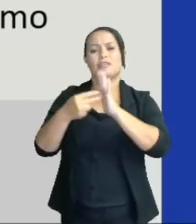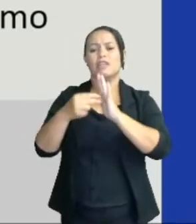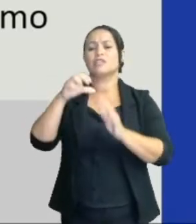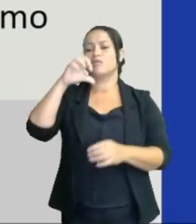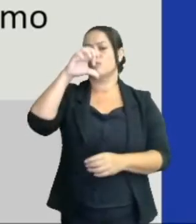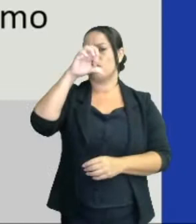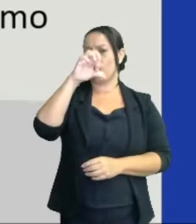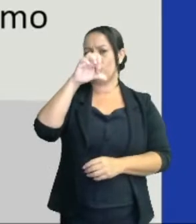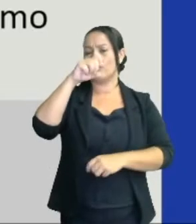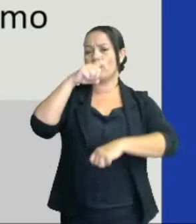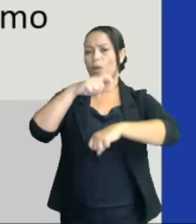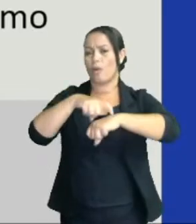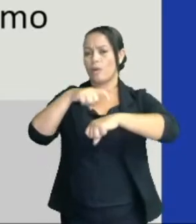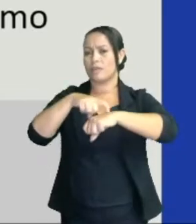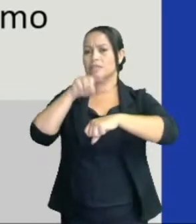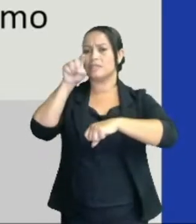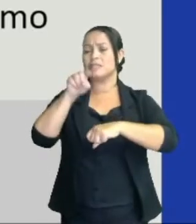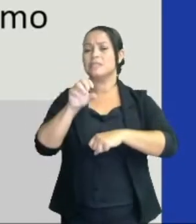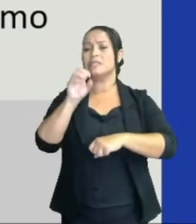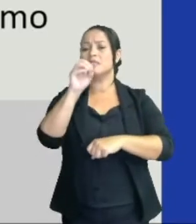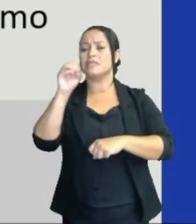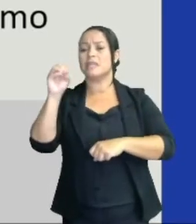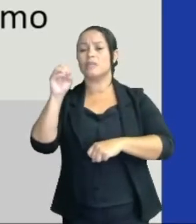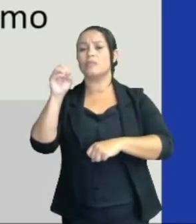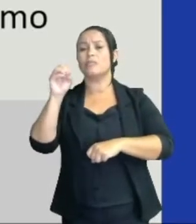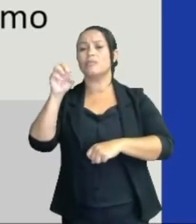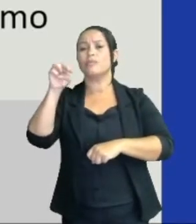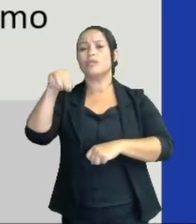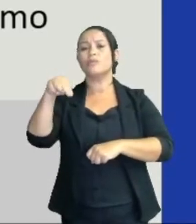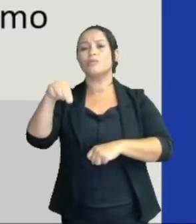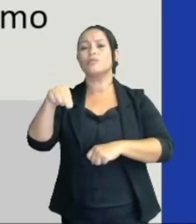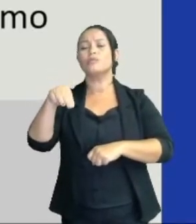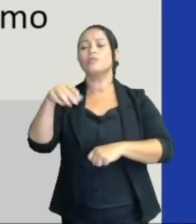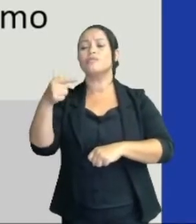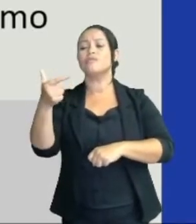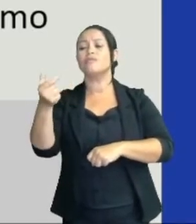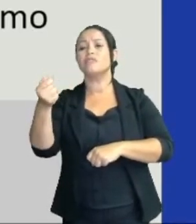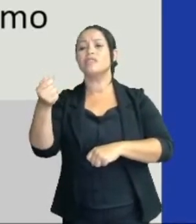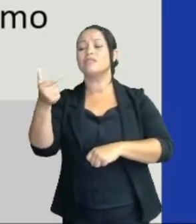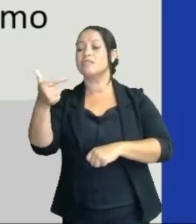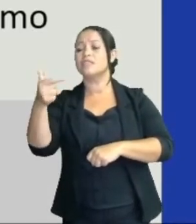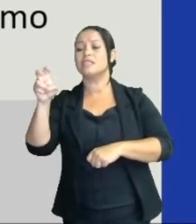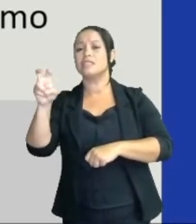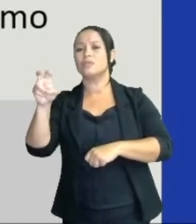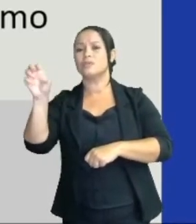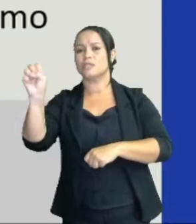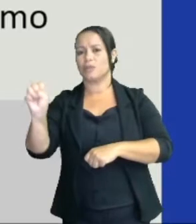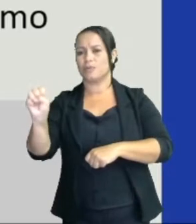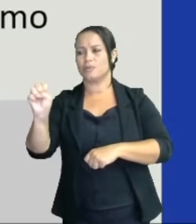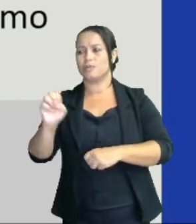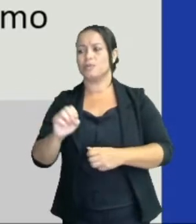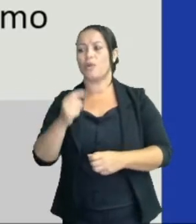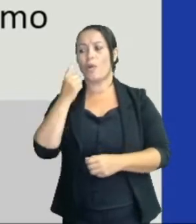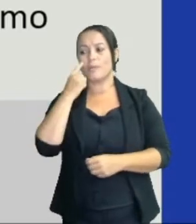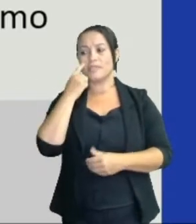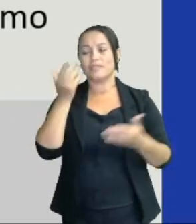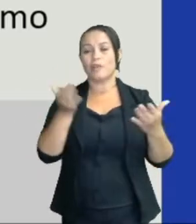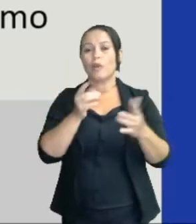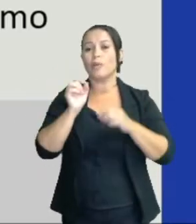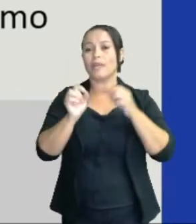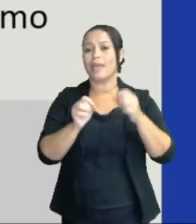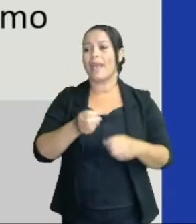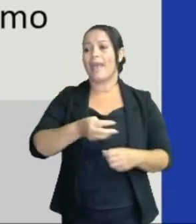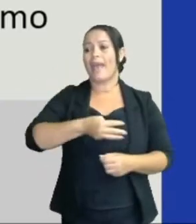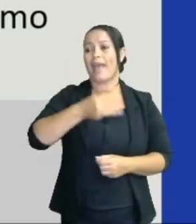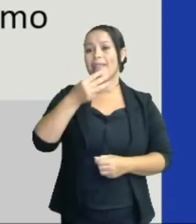são 9 horas, 0 minutos e 25 segundos. Vamos observar a